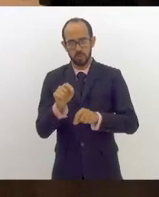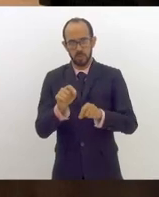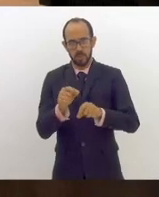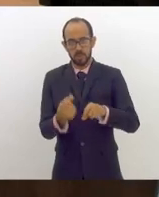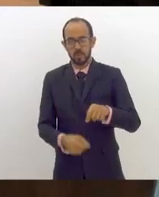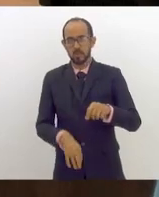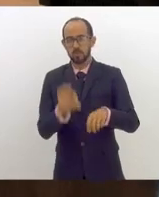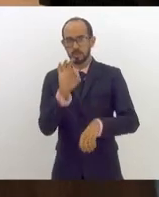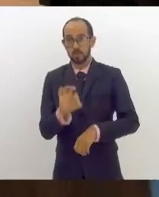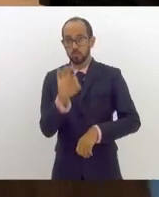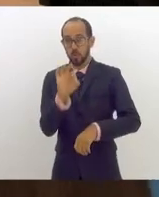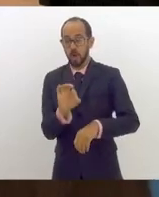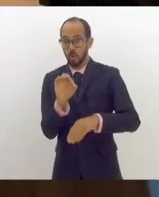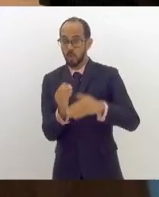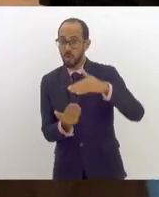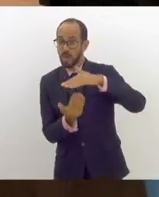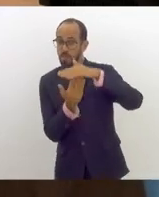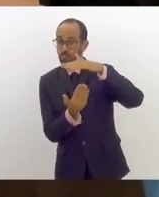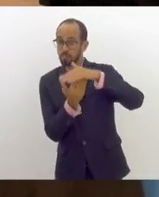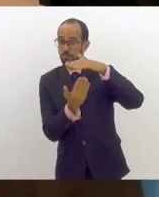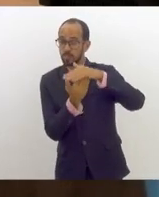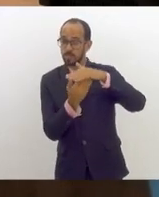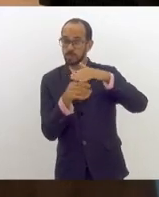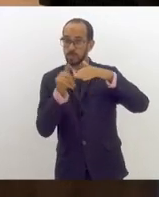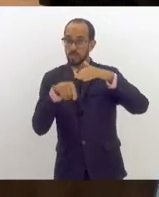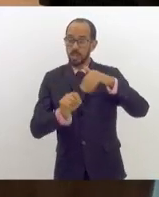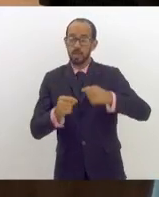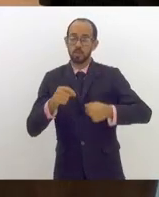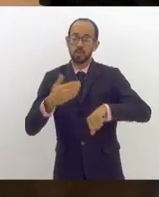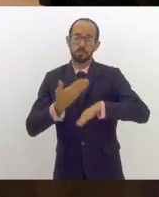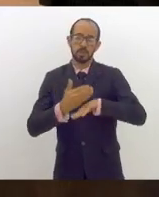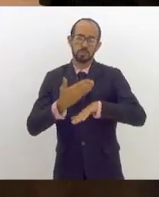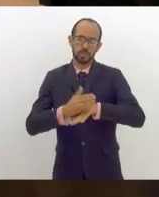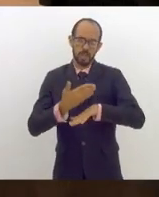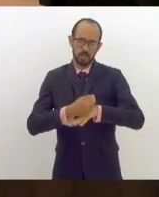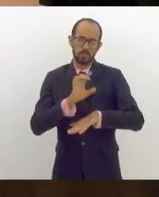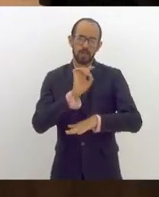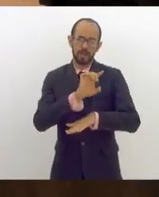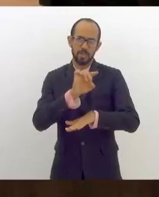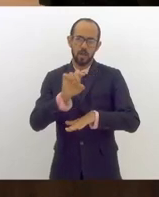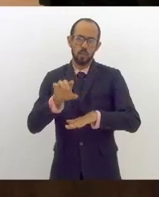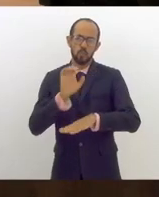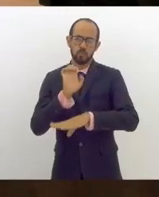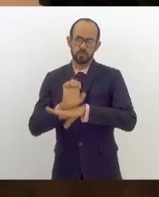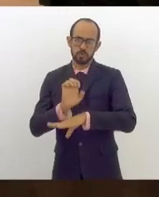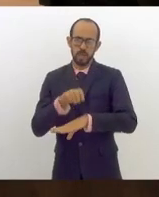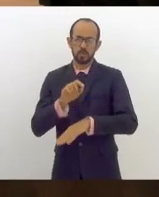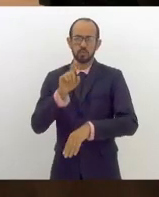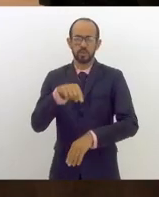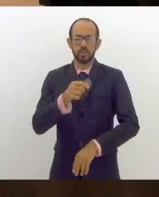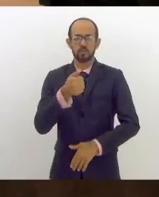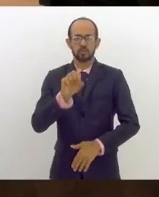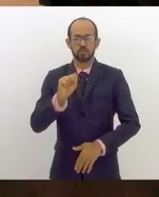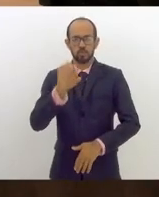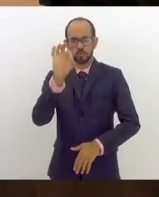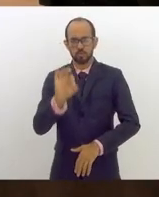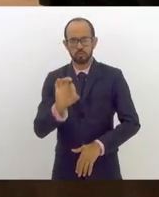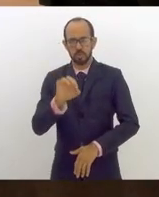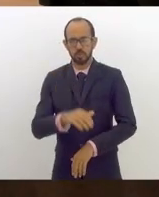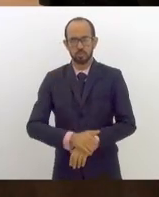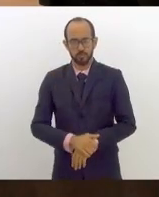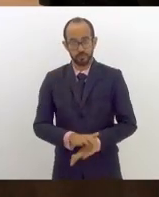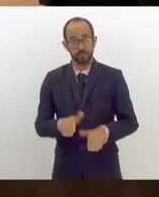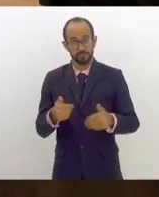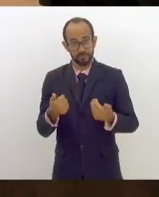alíquota modal praticado em cada Unidade Federativa que todos sabem que é 18%.